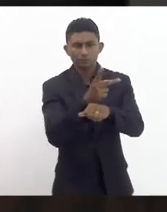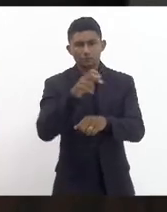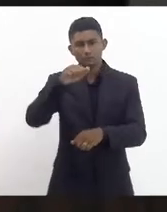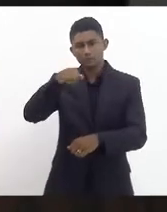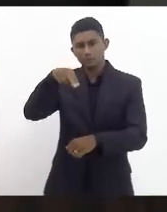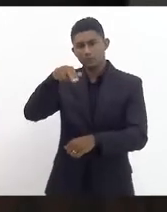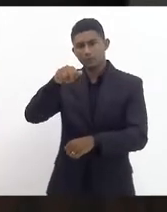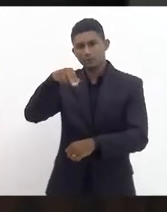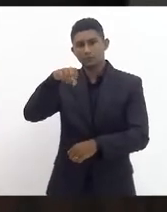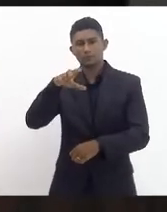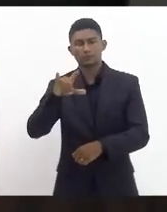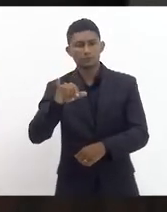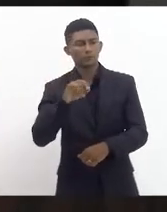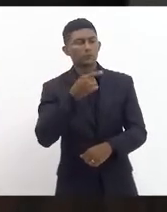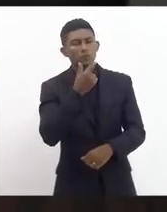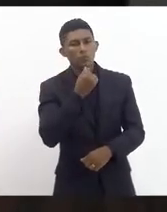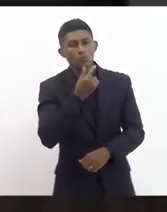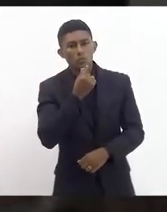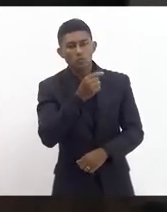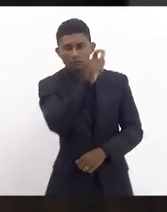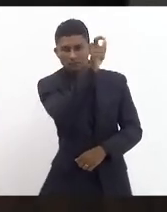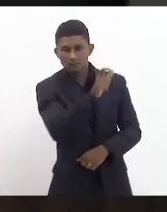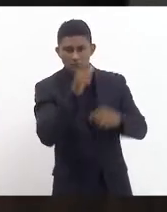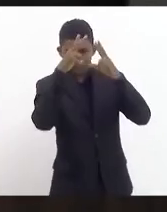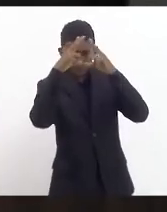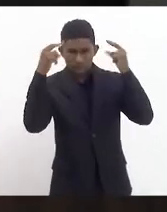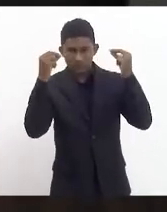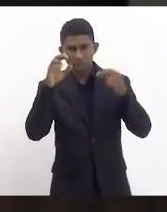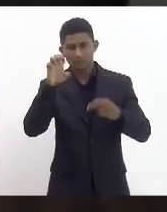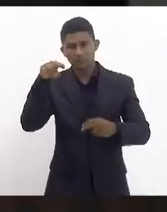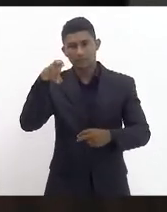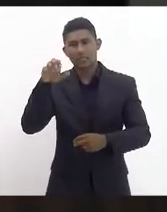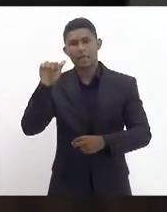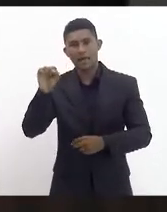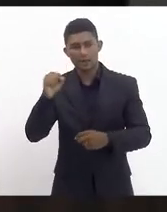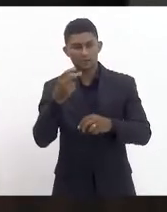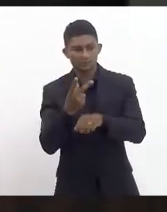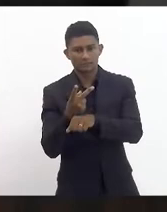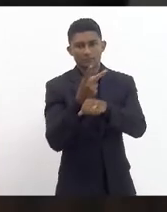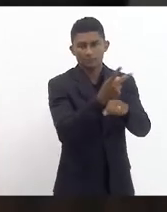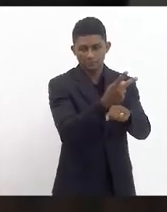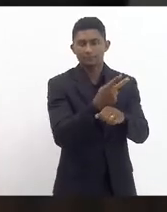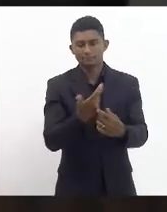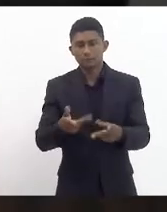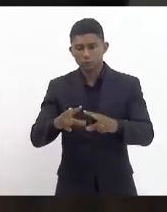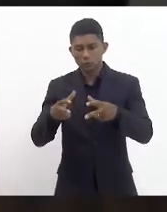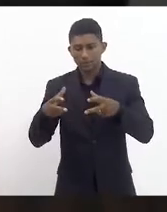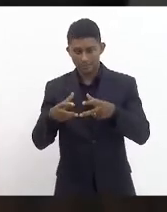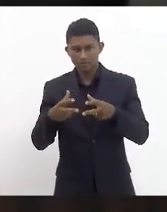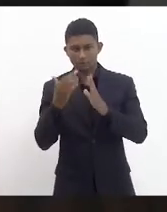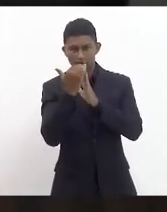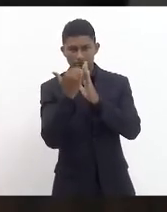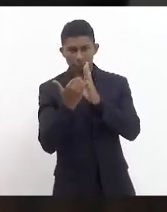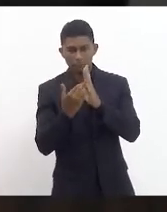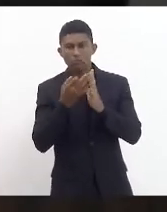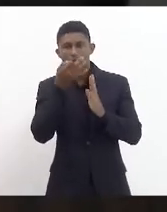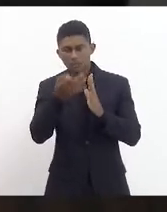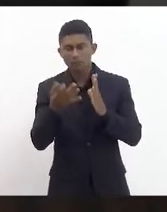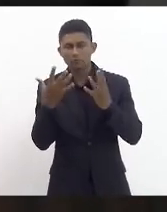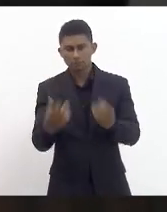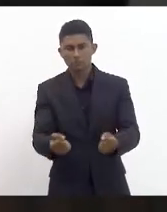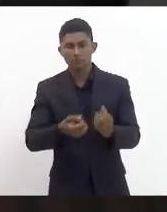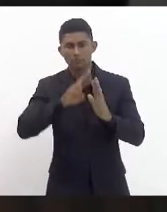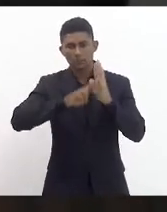da Saúde ao ilustríssimo enfermeiro Enéas Angel Teixeira. Parecido da Comissão de Normas Internas e Proporções Externas, favorável, relator